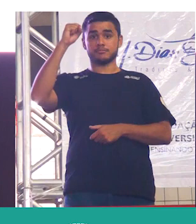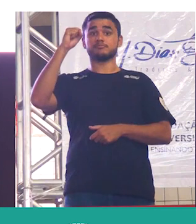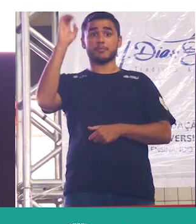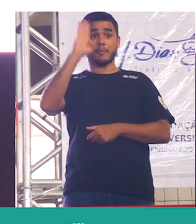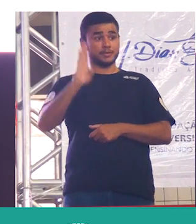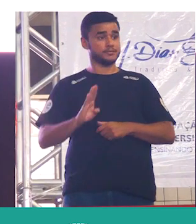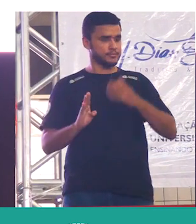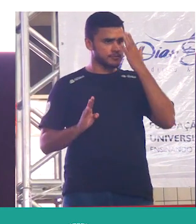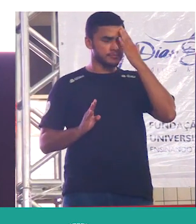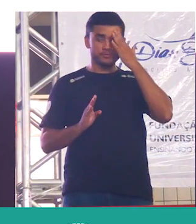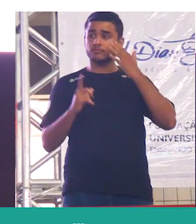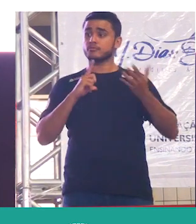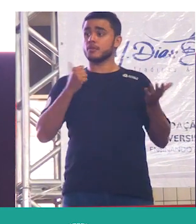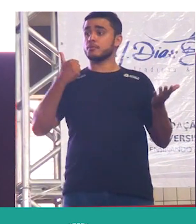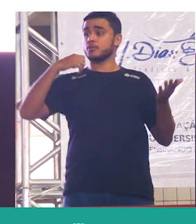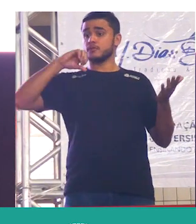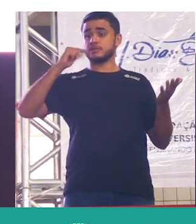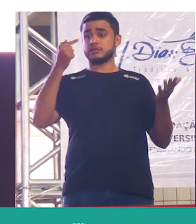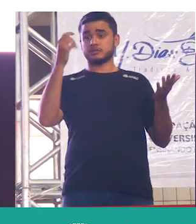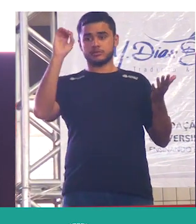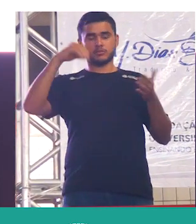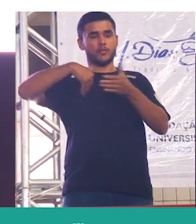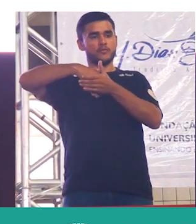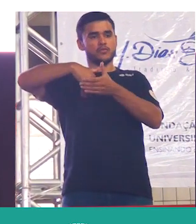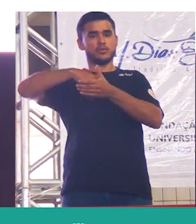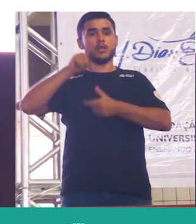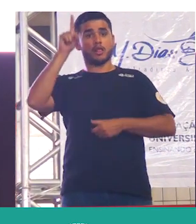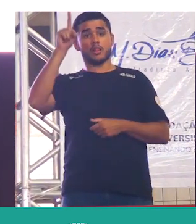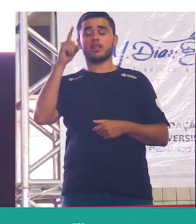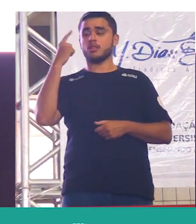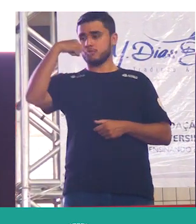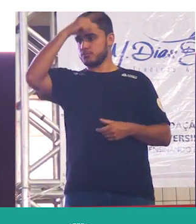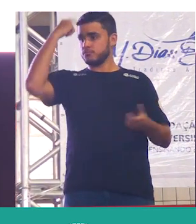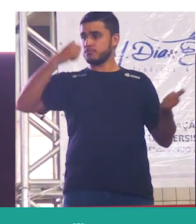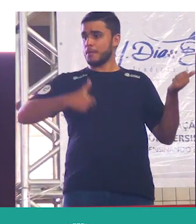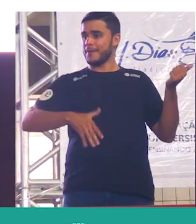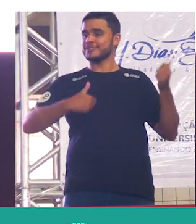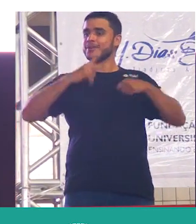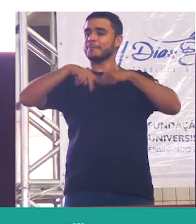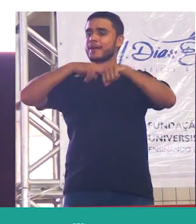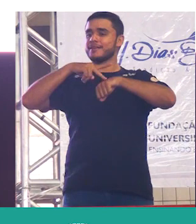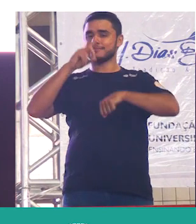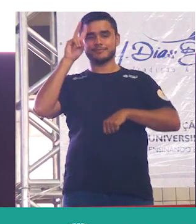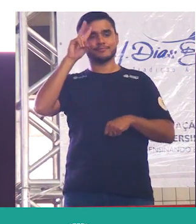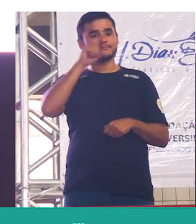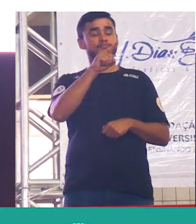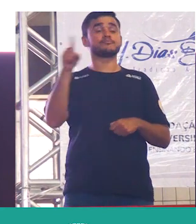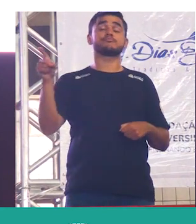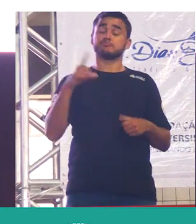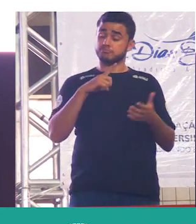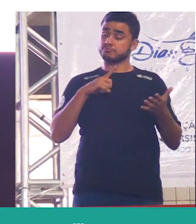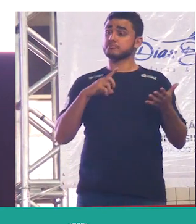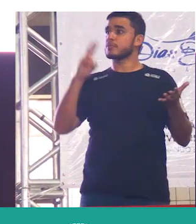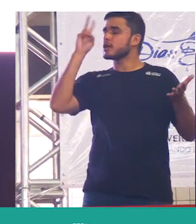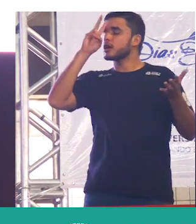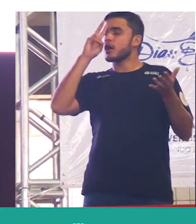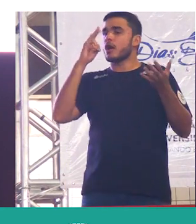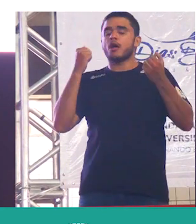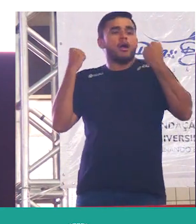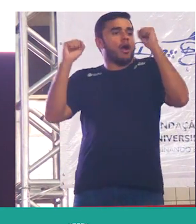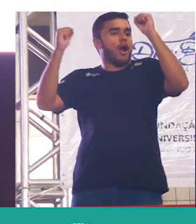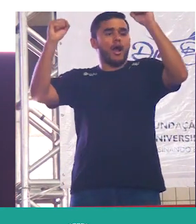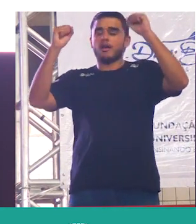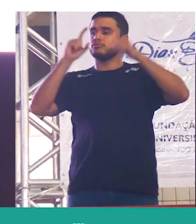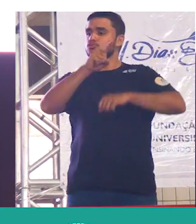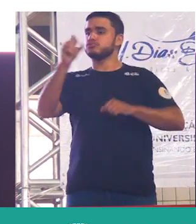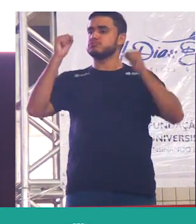brasileira foi tricampeã lá no México. Isso na época, pessoal, foi uma euforia muito